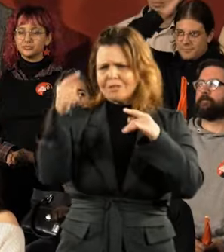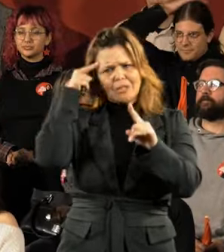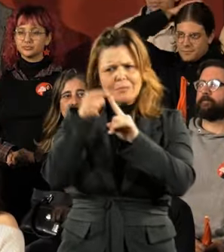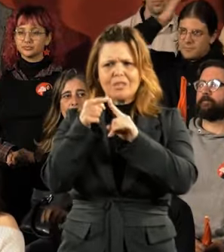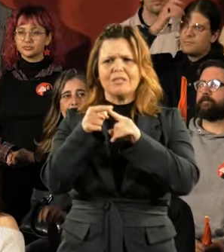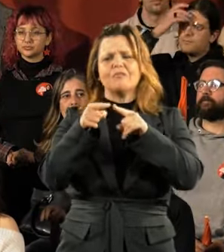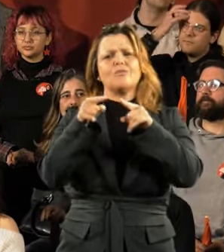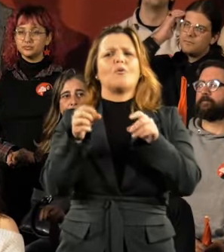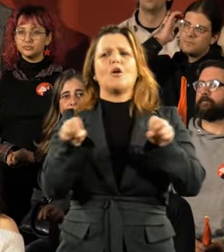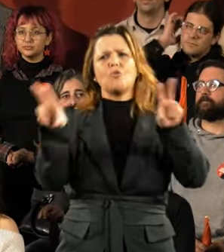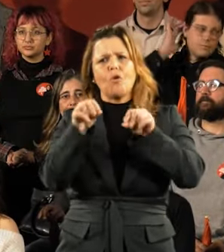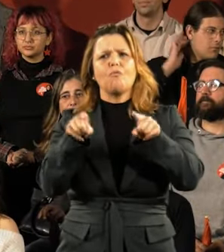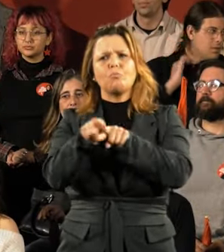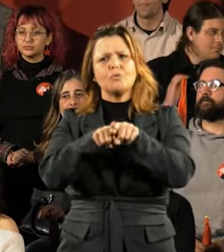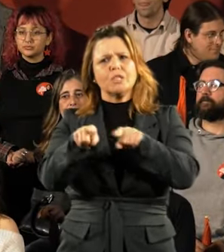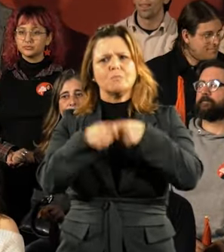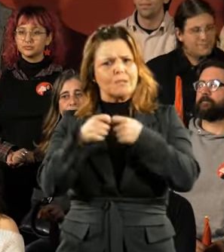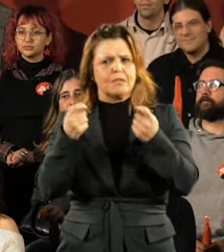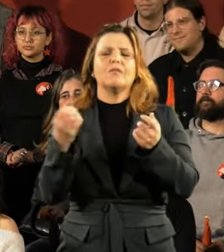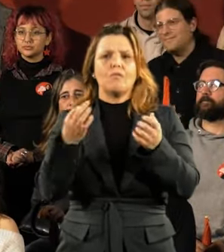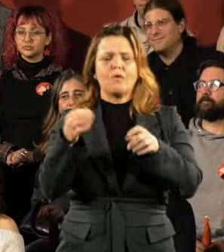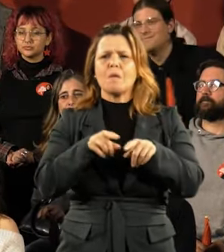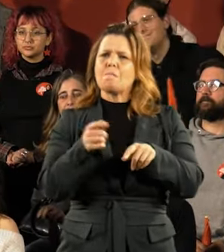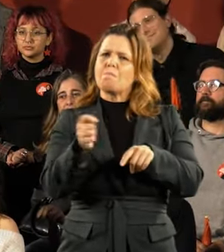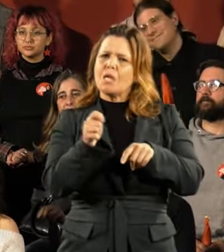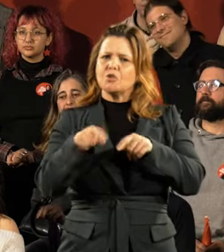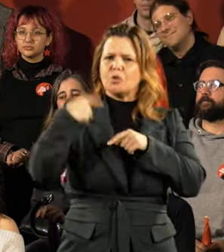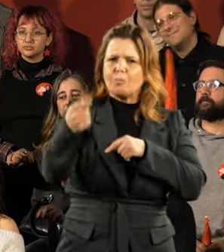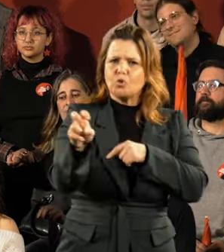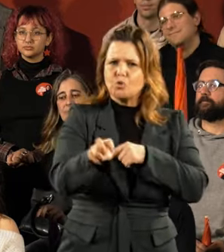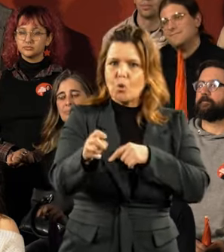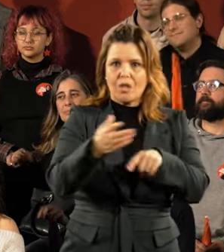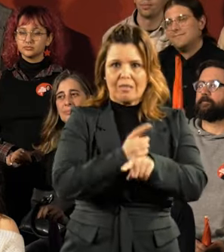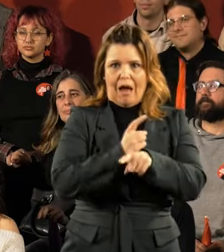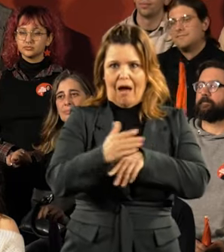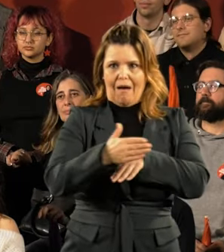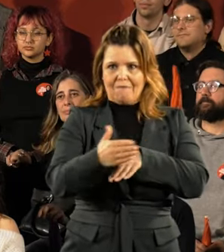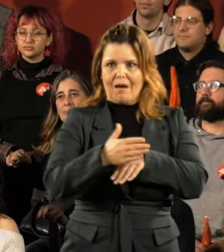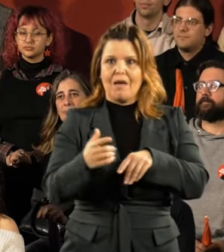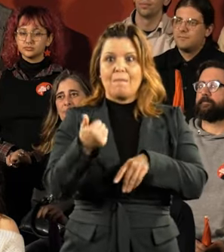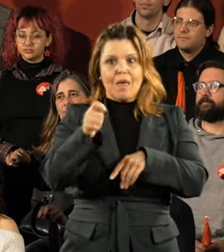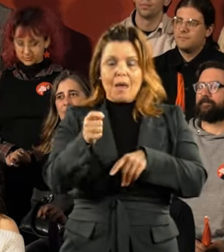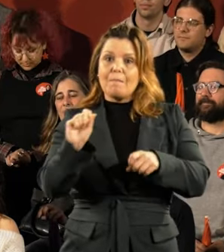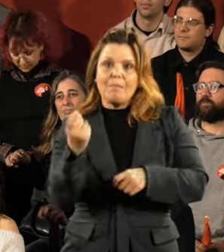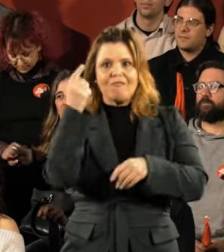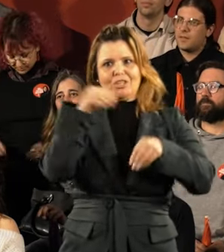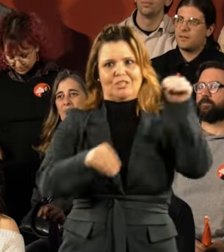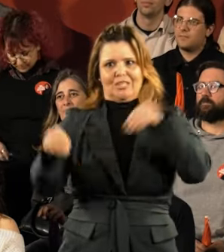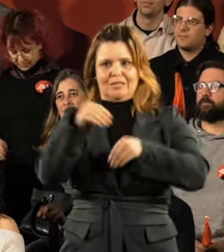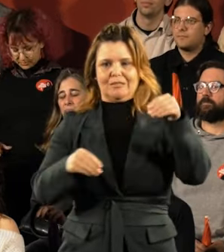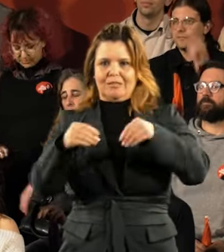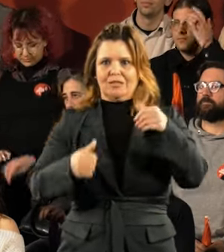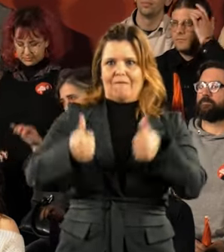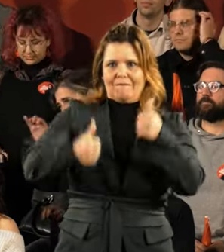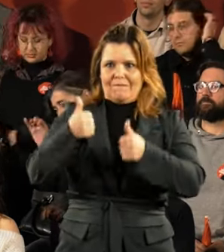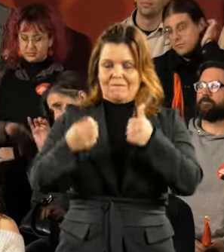espaço político poucos meses depois estávamos em junho o o bloco disputava as primeiras eleições eram eleições